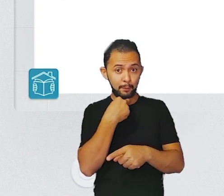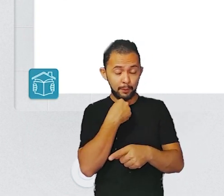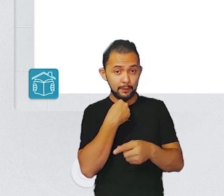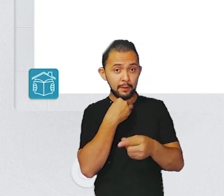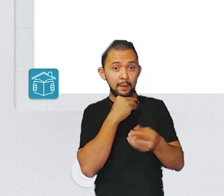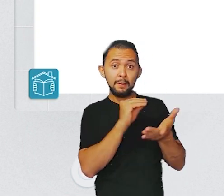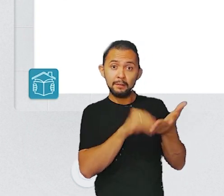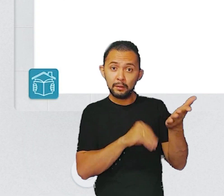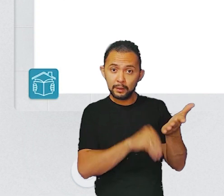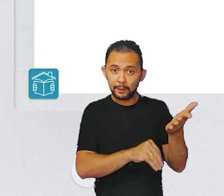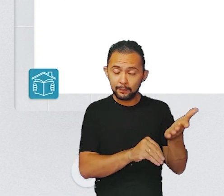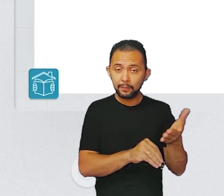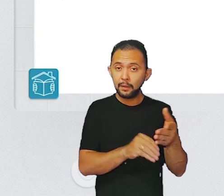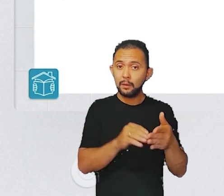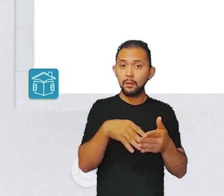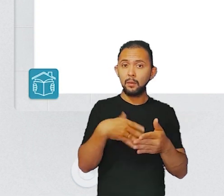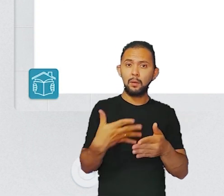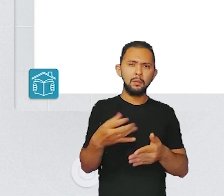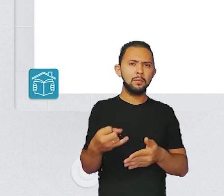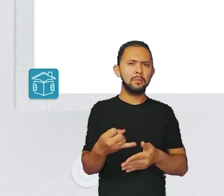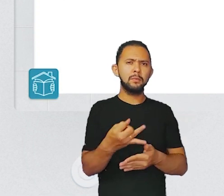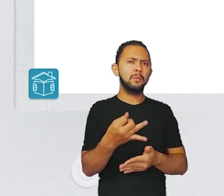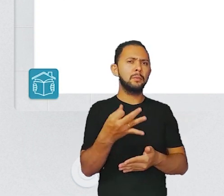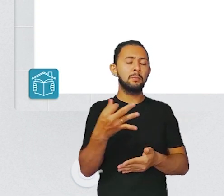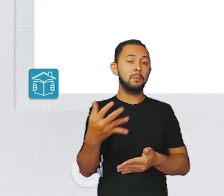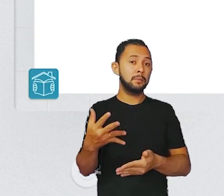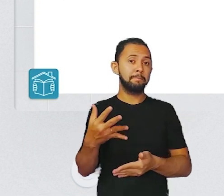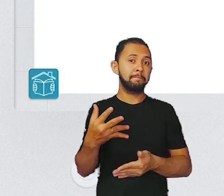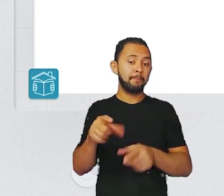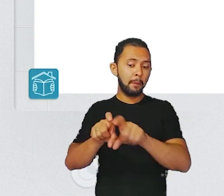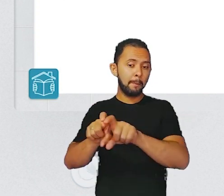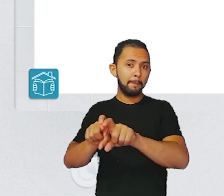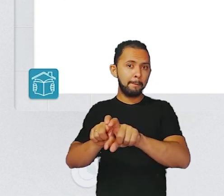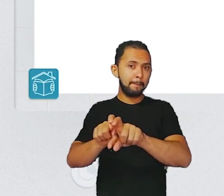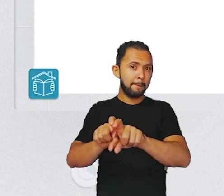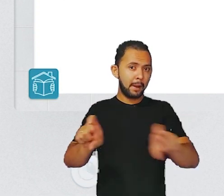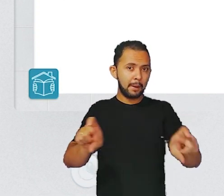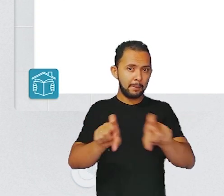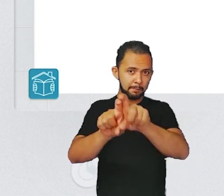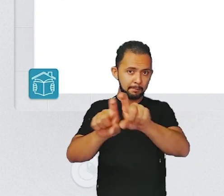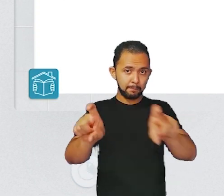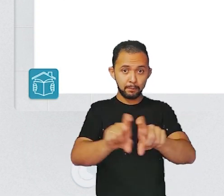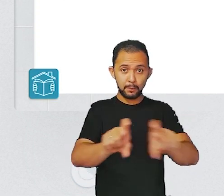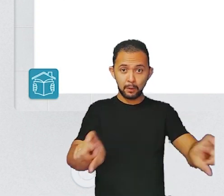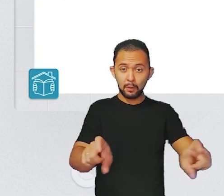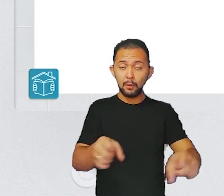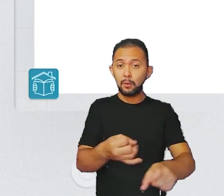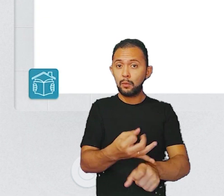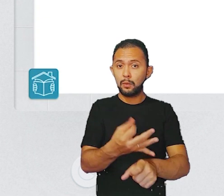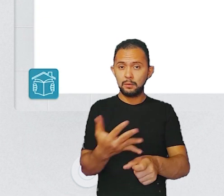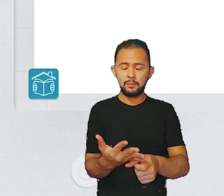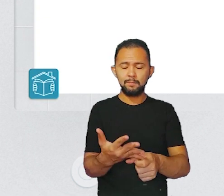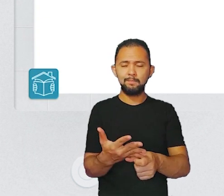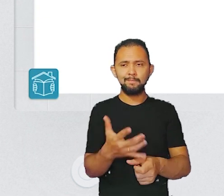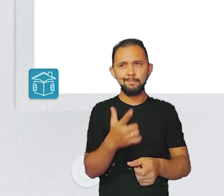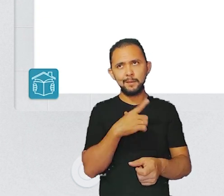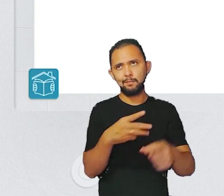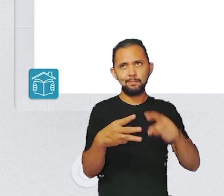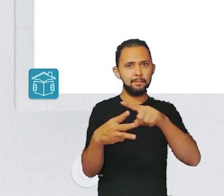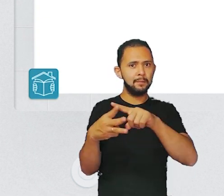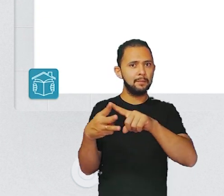O número mínimo de barras a ser obtido na divisão é... Então, vamos entender aqui o problema. Então, eu tenho várias